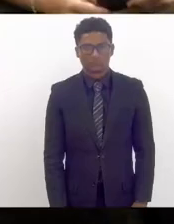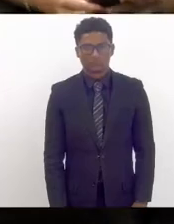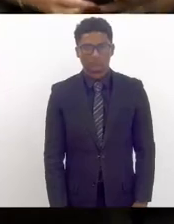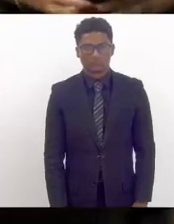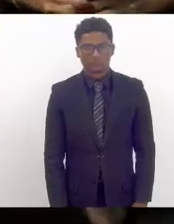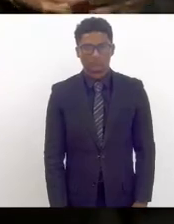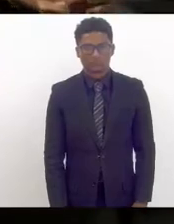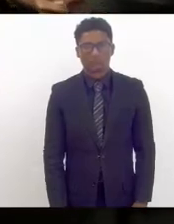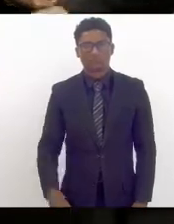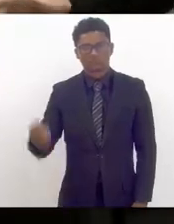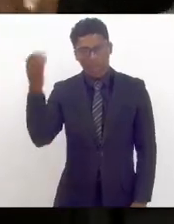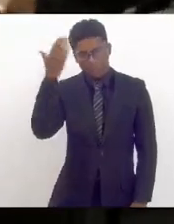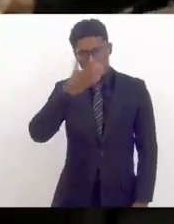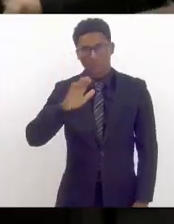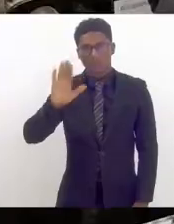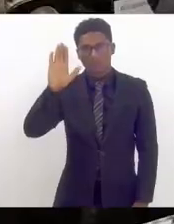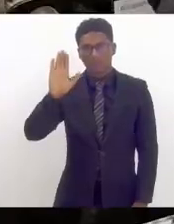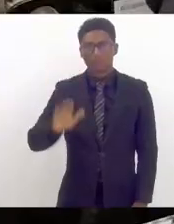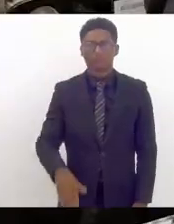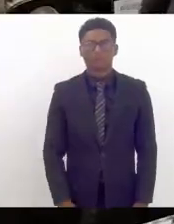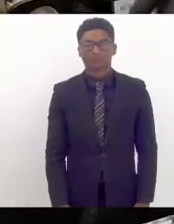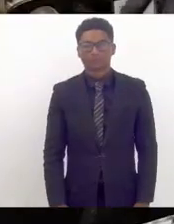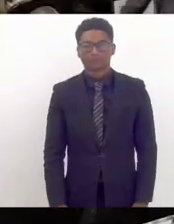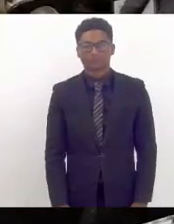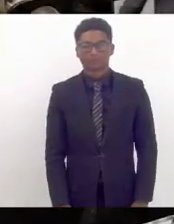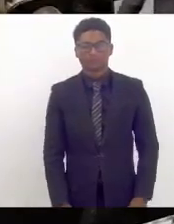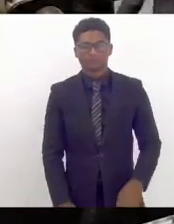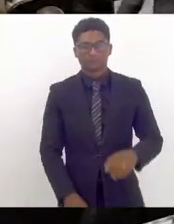Assim o prometo. Doutor Serginho.